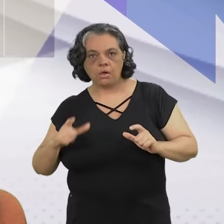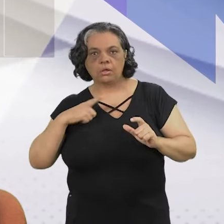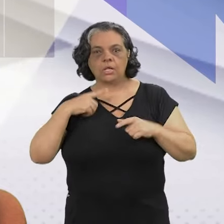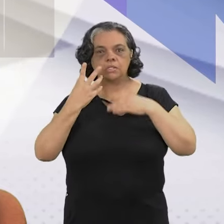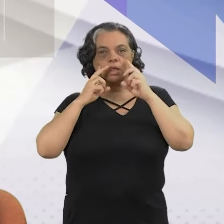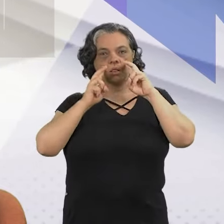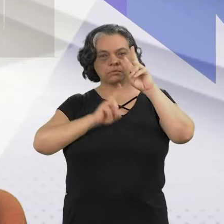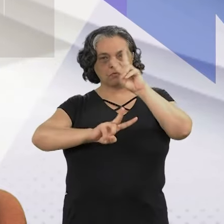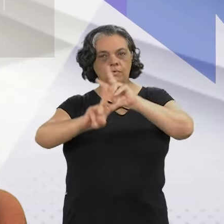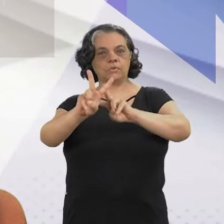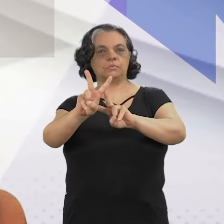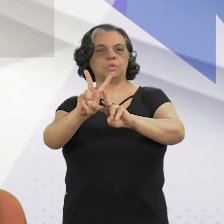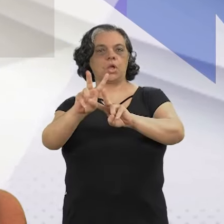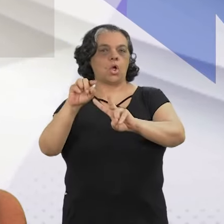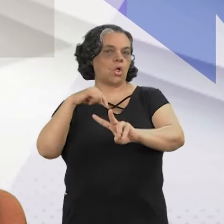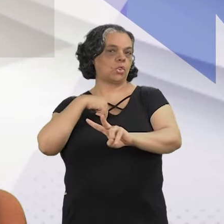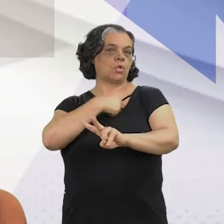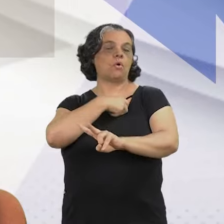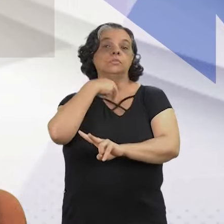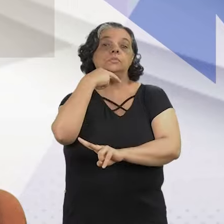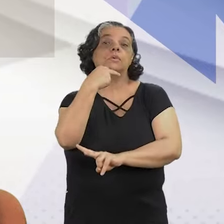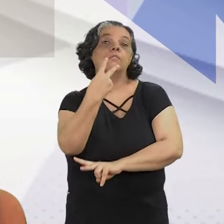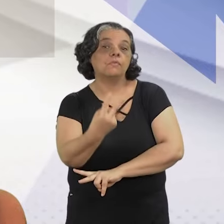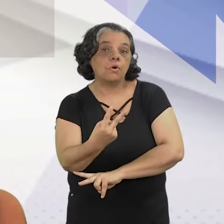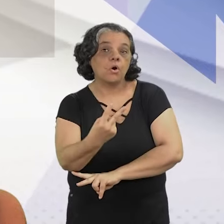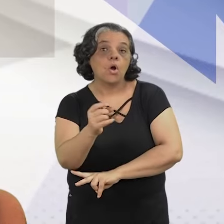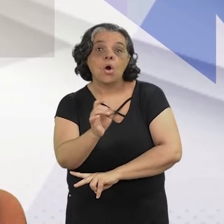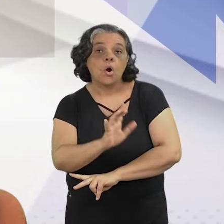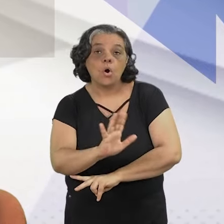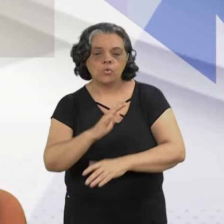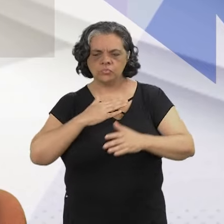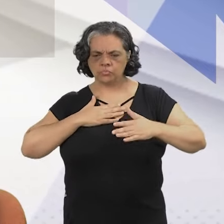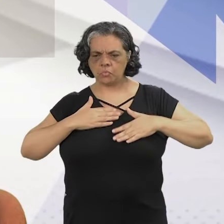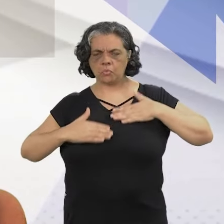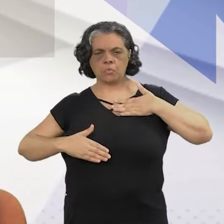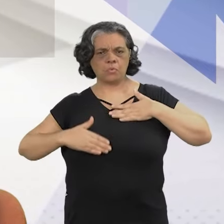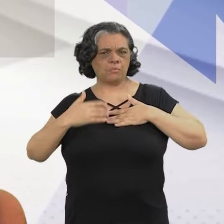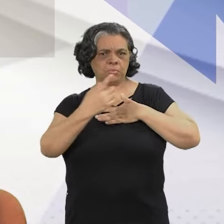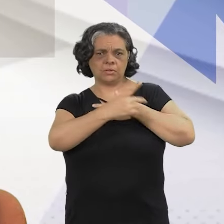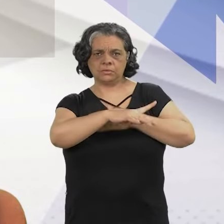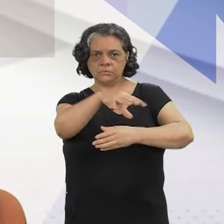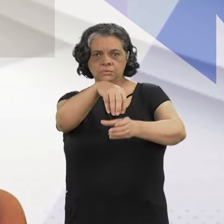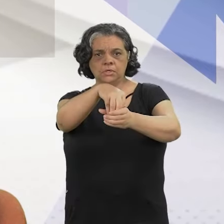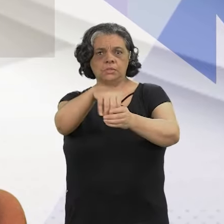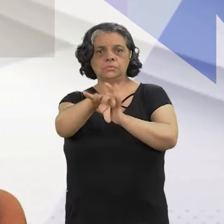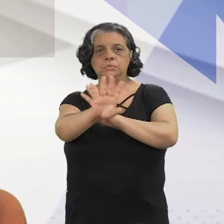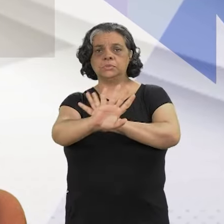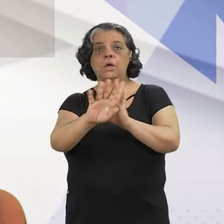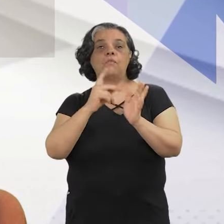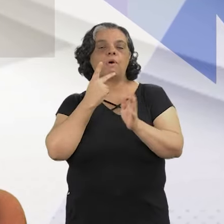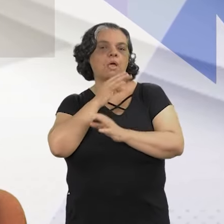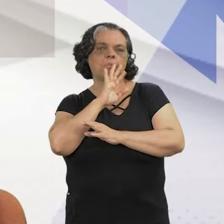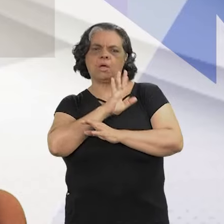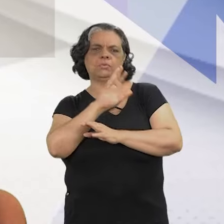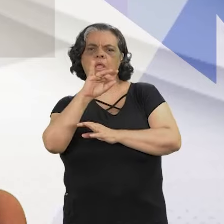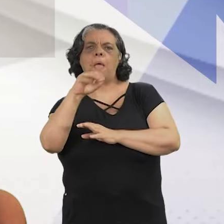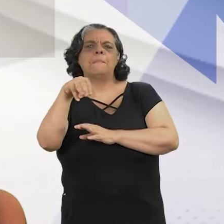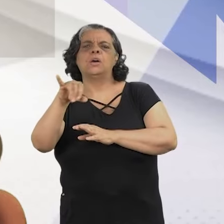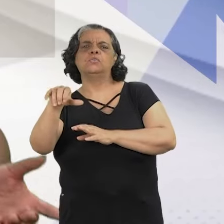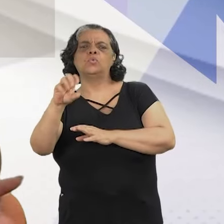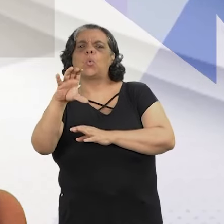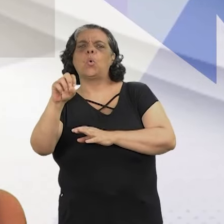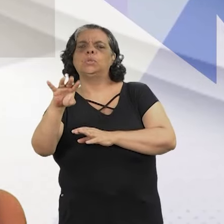estão visibilizando a nossa voz ou se só são somente um corpo ali dentro né Não falando de majuc Coutinho que para mim